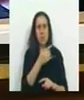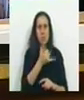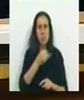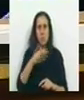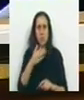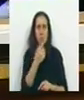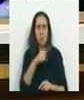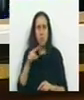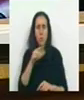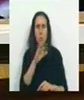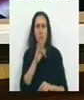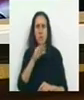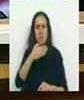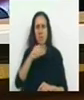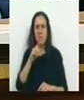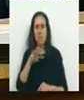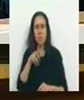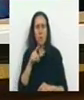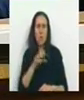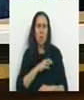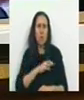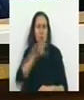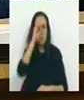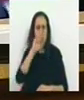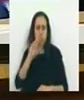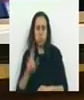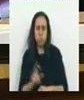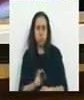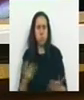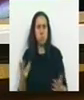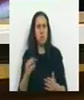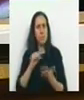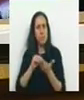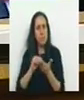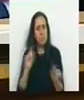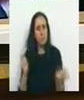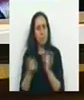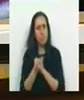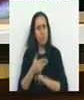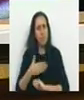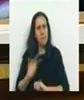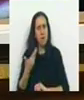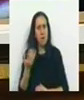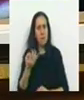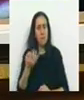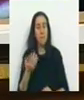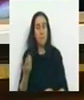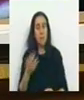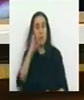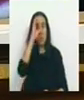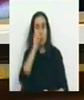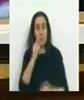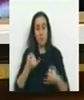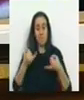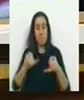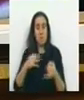456 mil. Portanto, Sr. Ministro, é sempre a cair. Portanto, aí é que, de facto, houve um grande empobrecimento. Portanto, aquilo que os governos a seguir